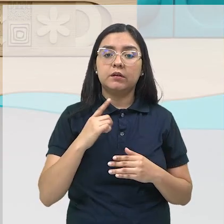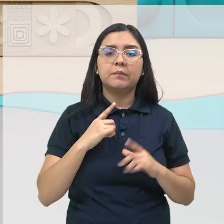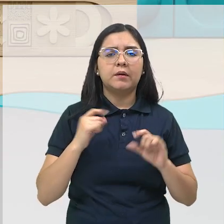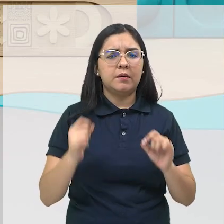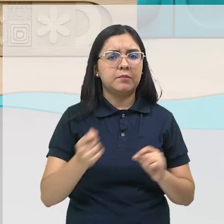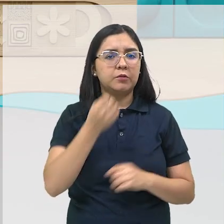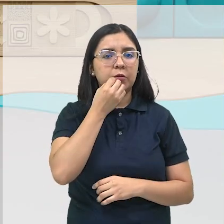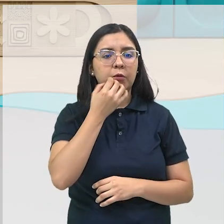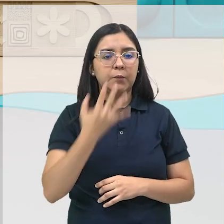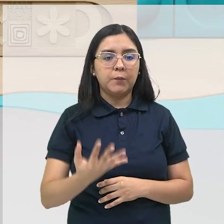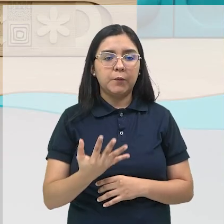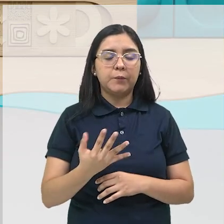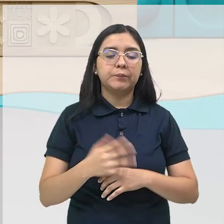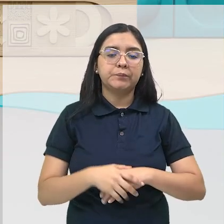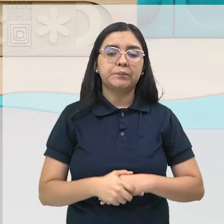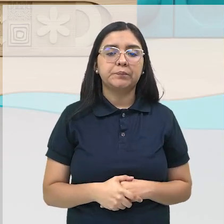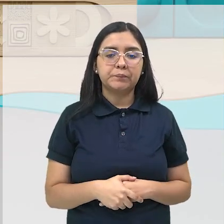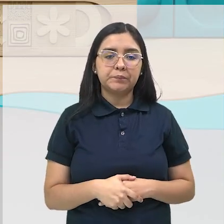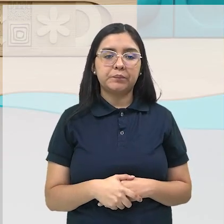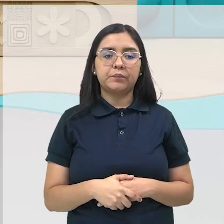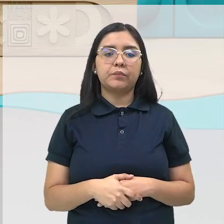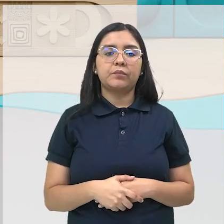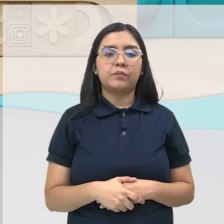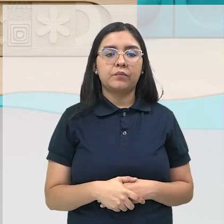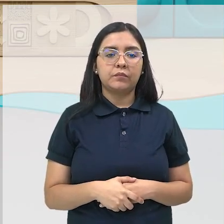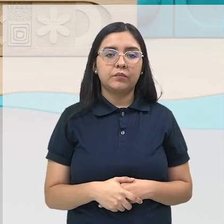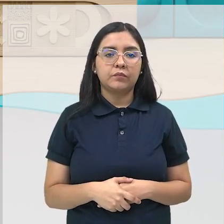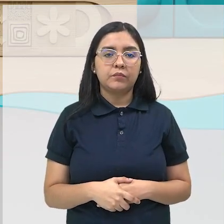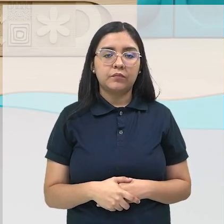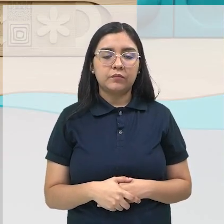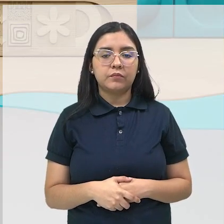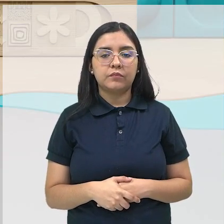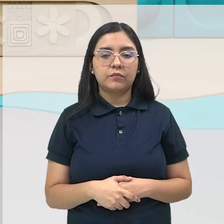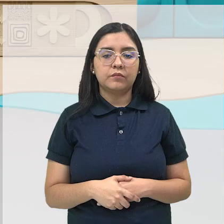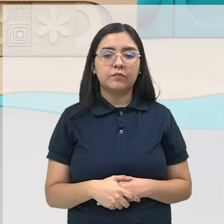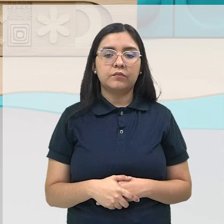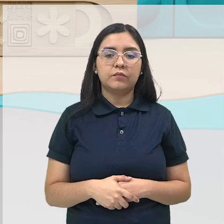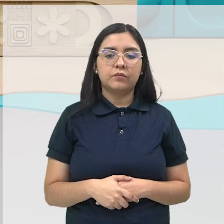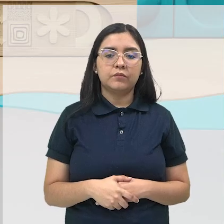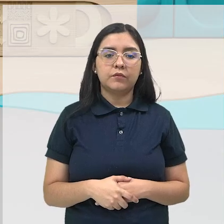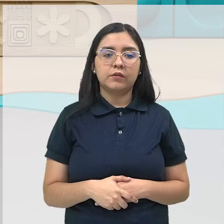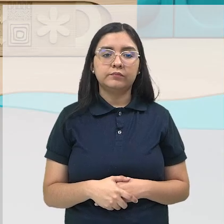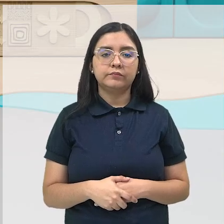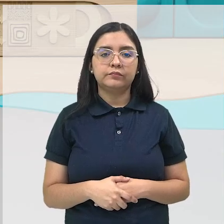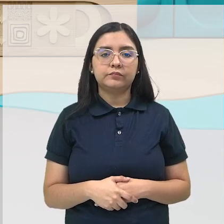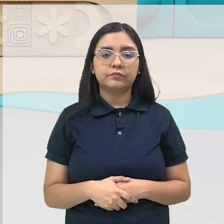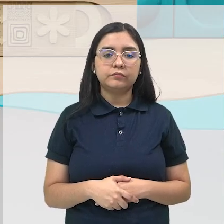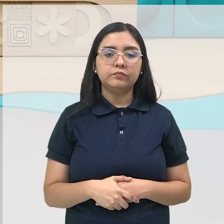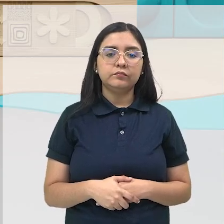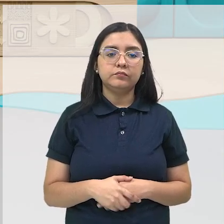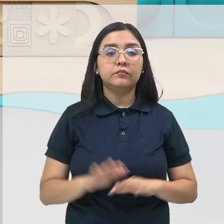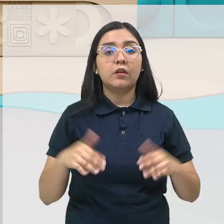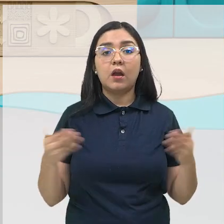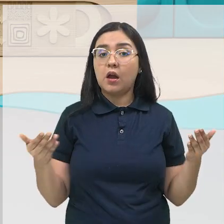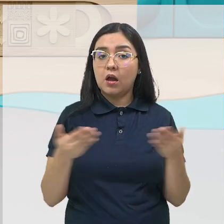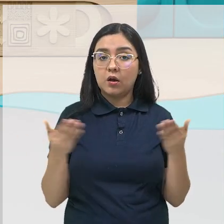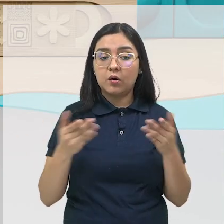delícia também. Depois te convido a conhecer e a ouvir mais desse tipo de forma musical, tá bom? Vamos agora à